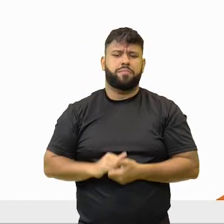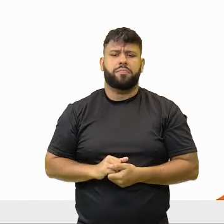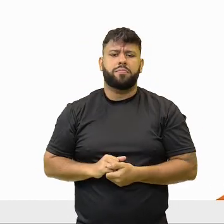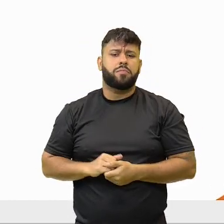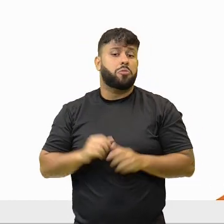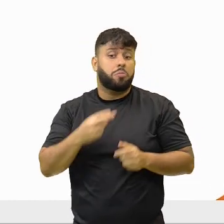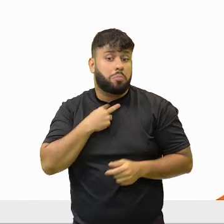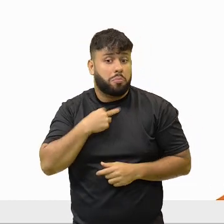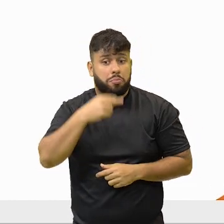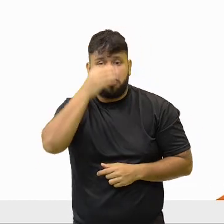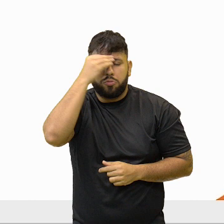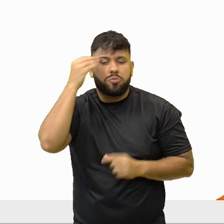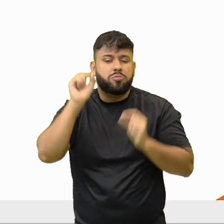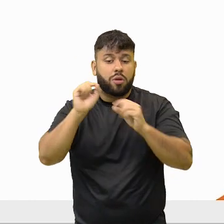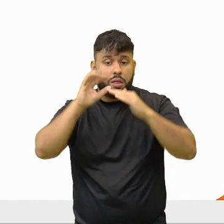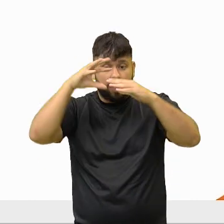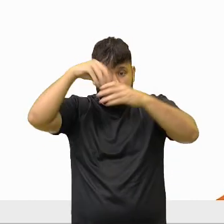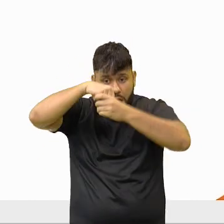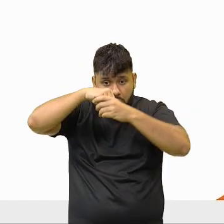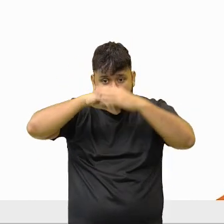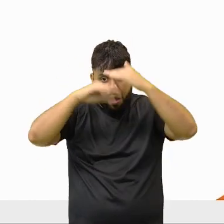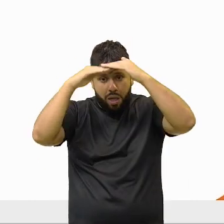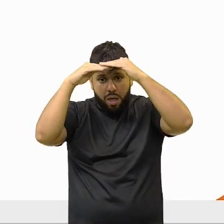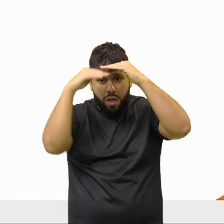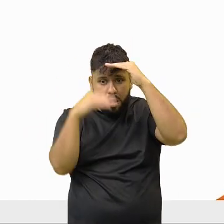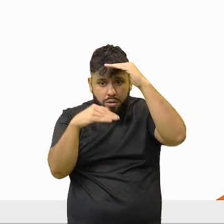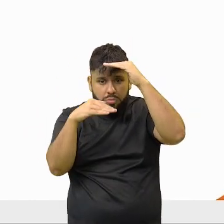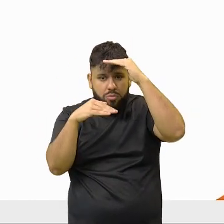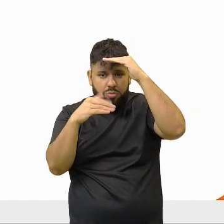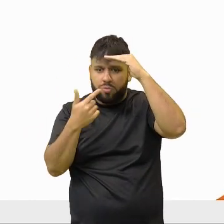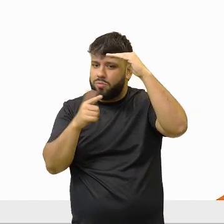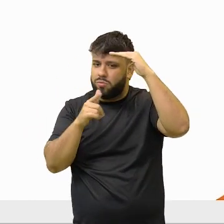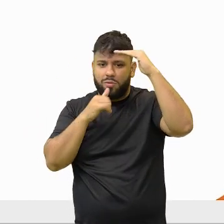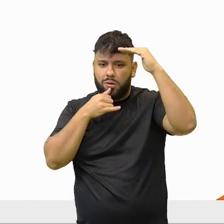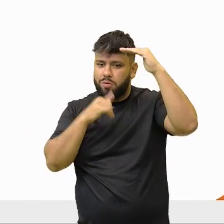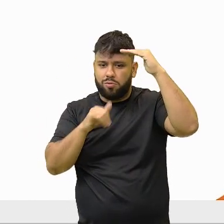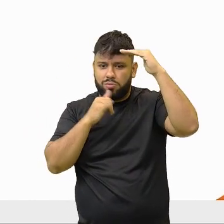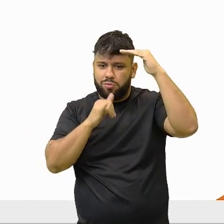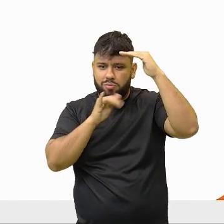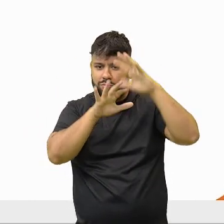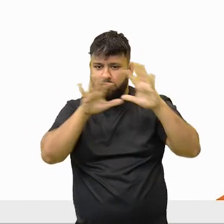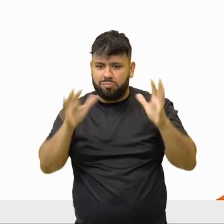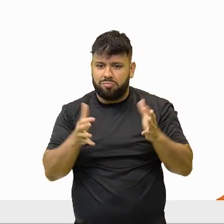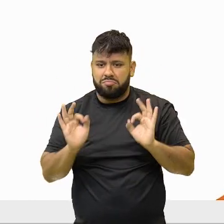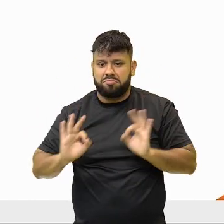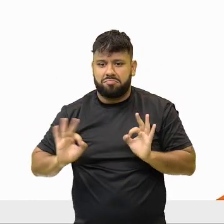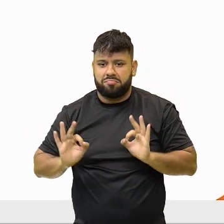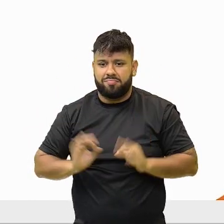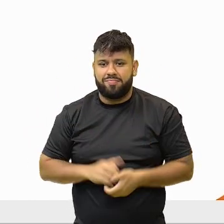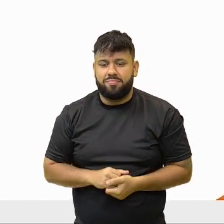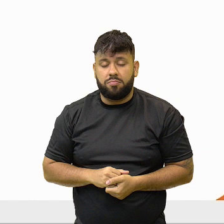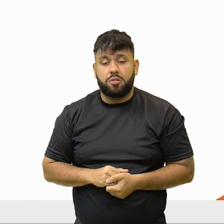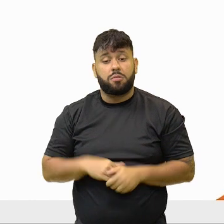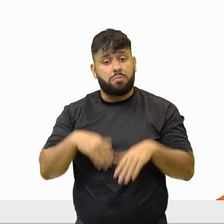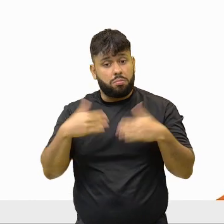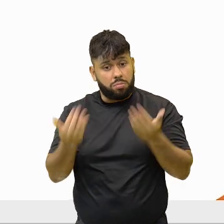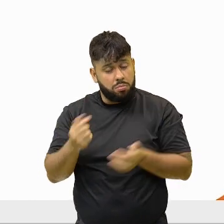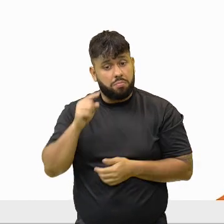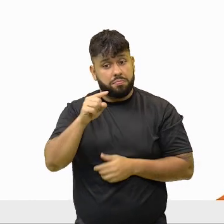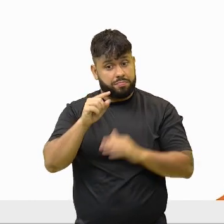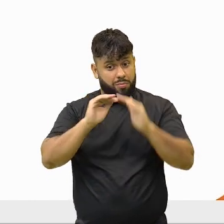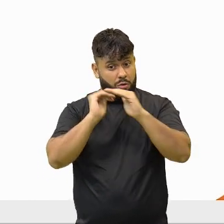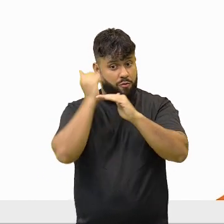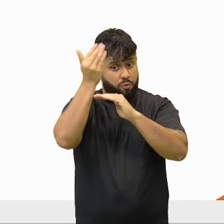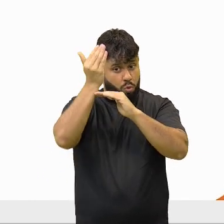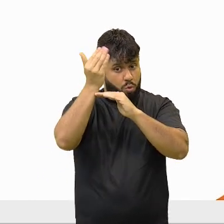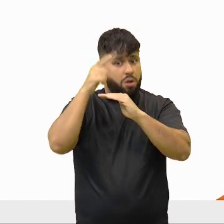pode esquecer? Que internamente não haverá campo elétrico. No caso, o que vai acontecer? A carga localizada do lado de fora